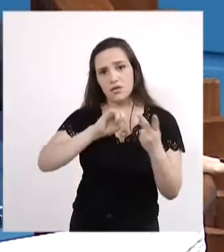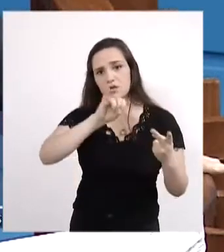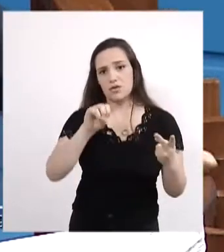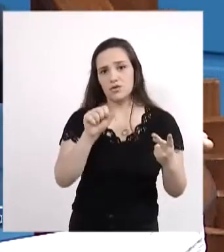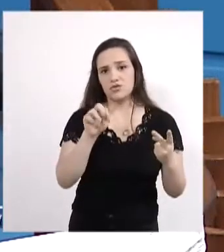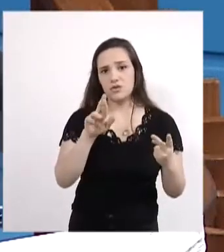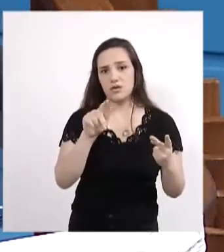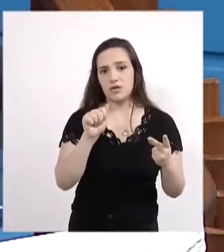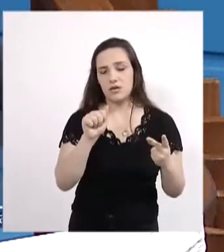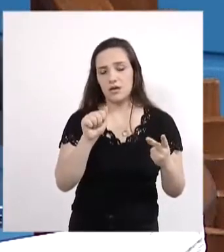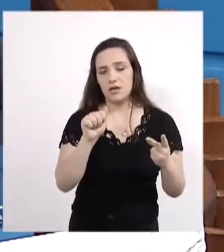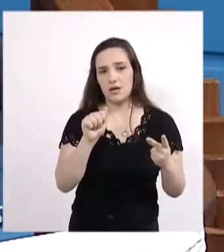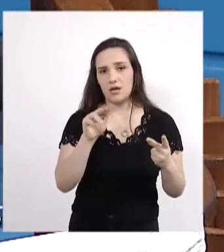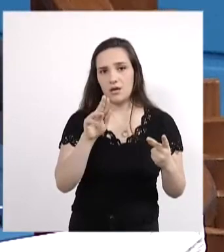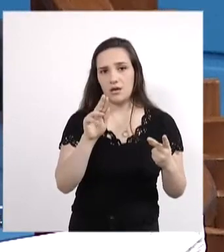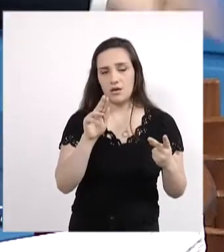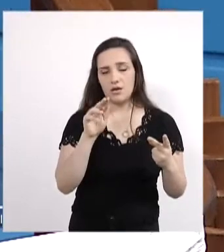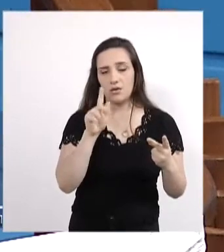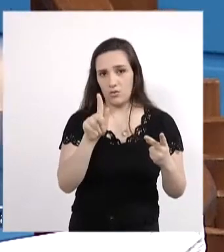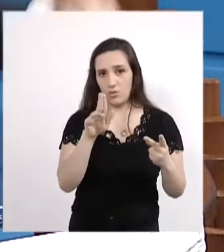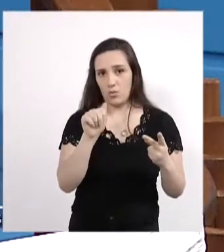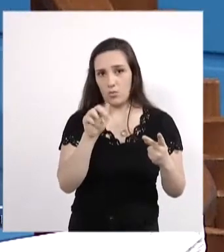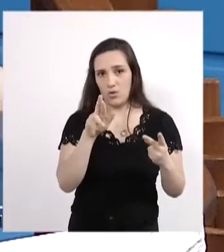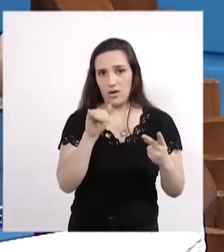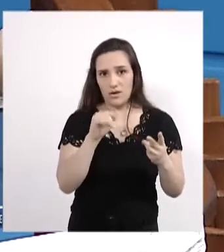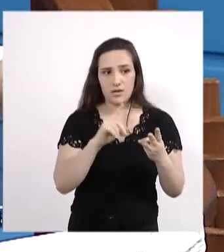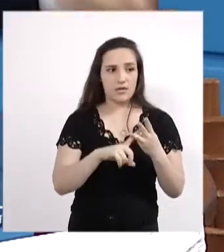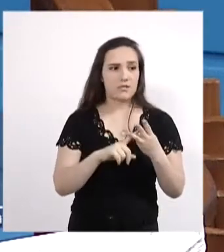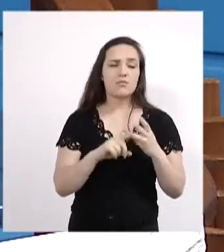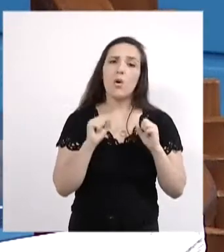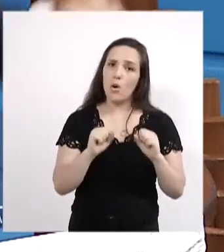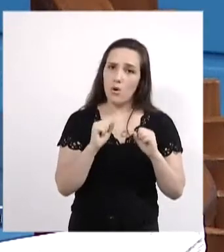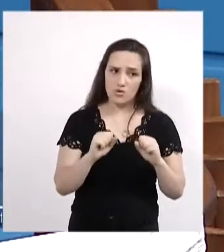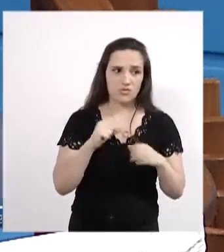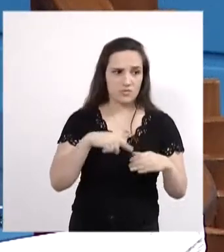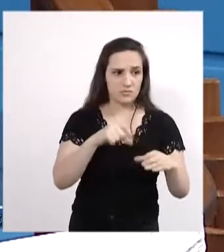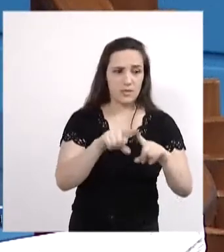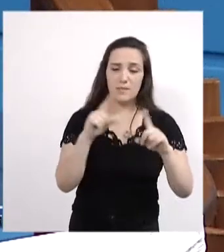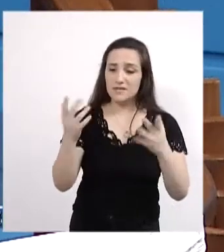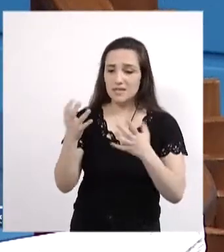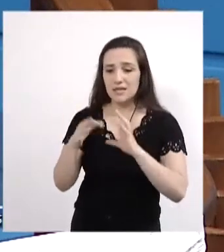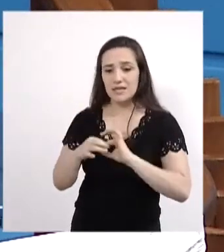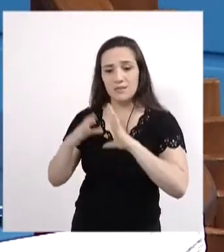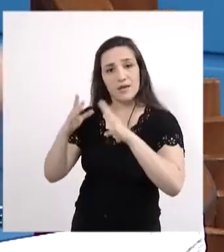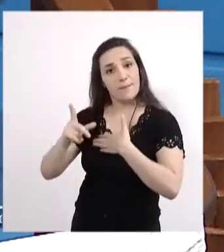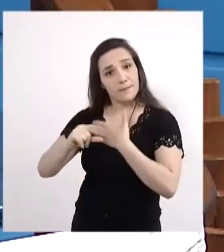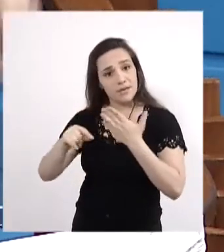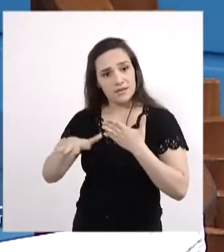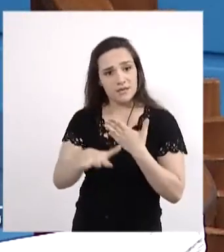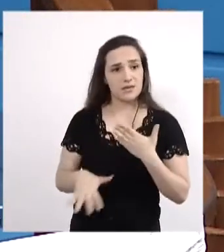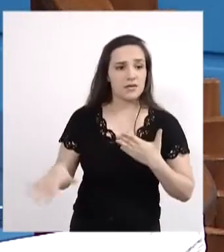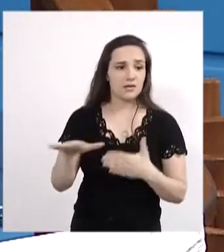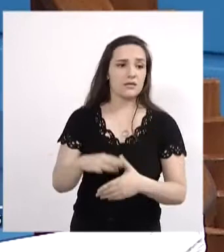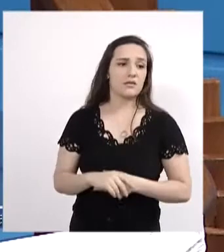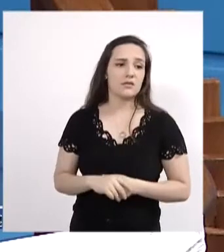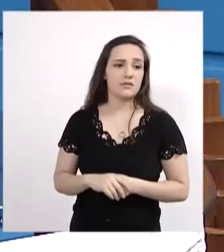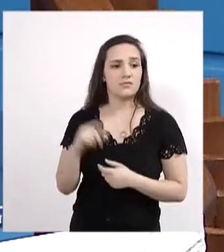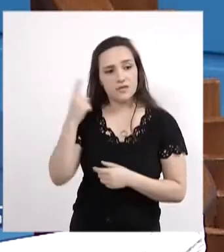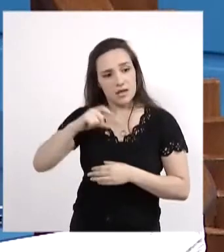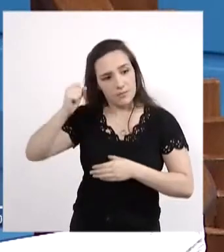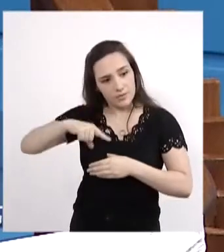São Gabriel pode plantar. O que ele está querendo é liberar o bioma do Pantanal para plantar